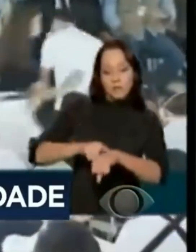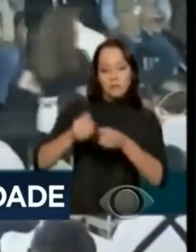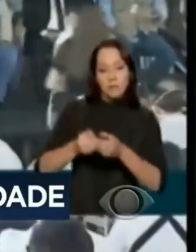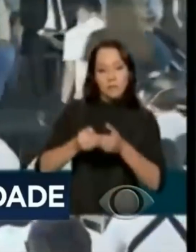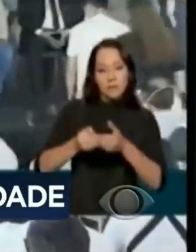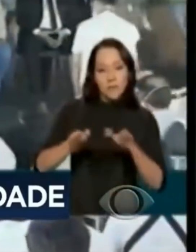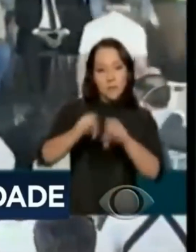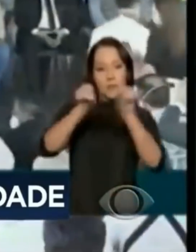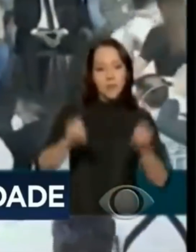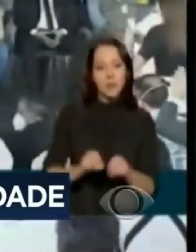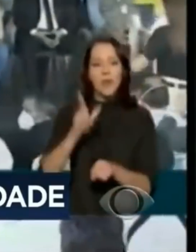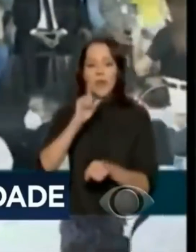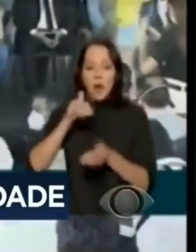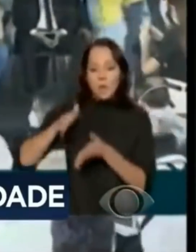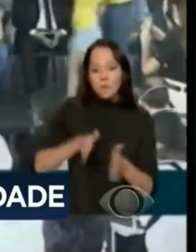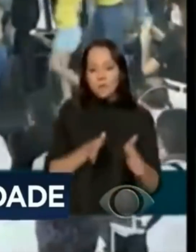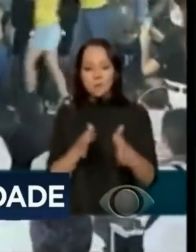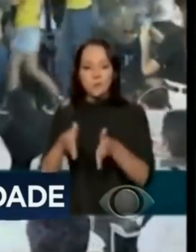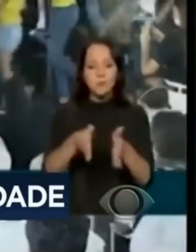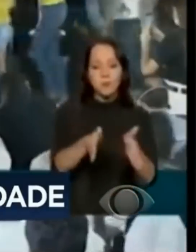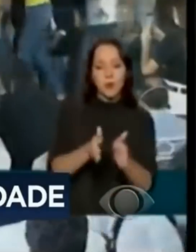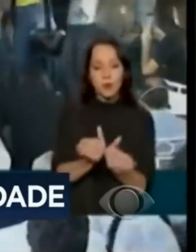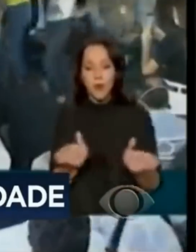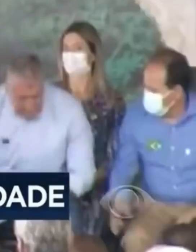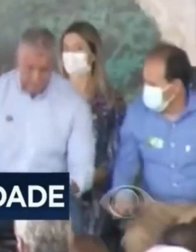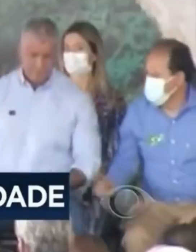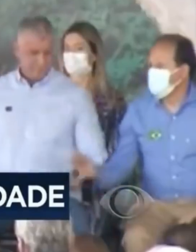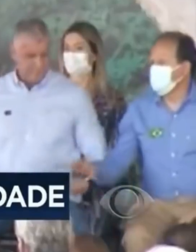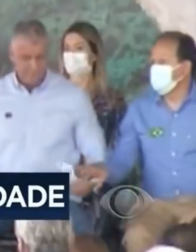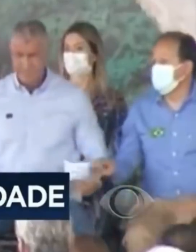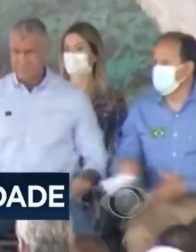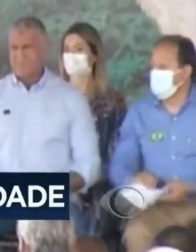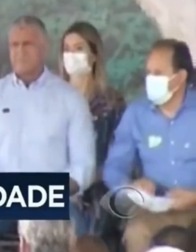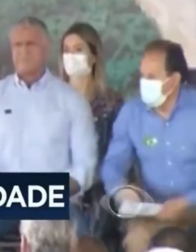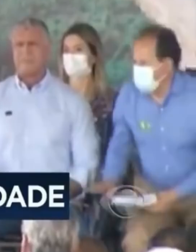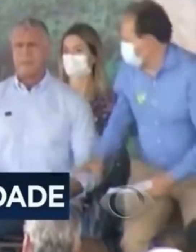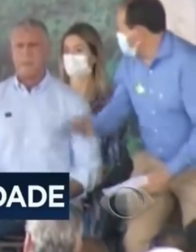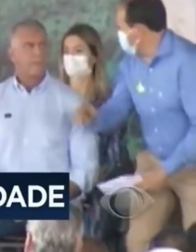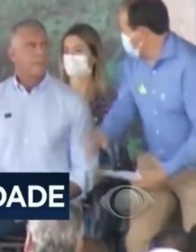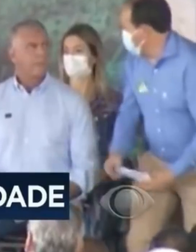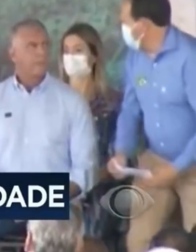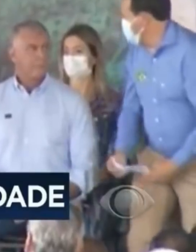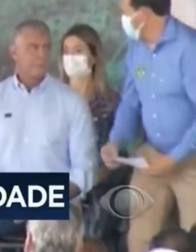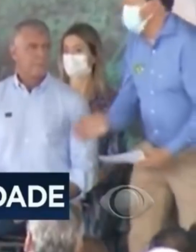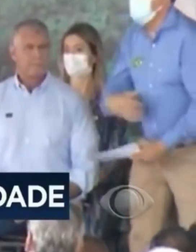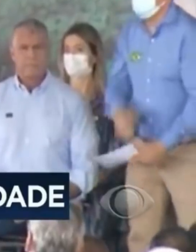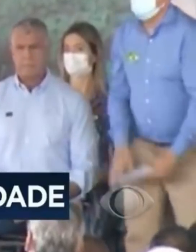a interpretações quando falou em tomar certas medidas. Muitos querem que eu tome certas medidas.